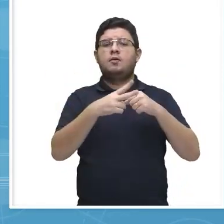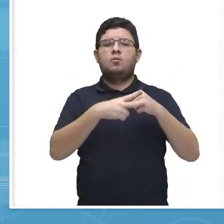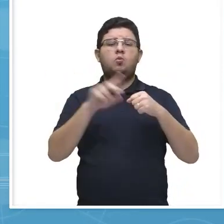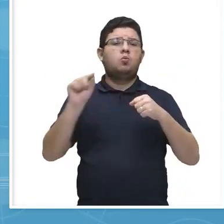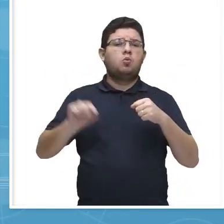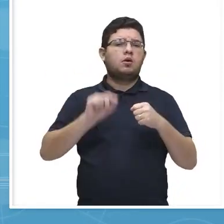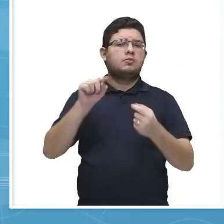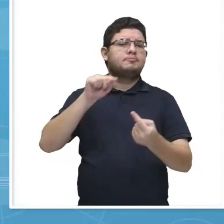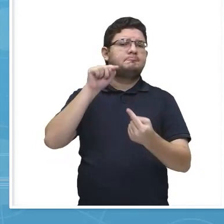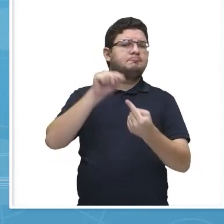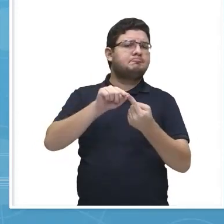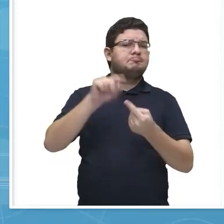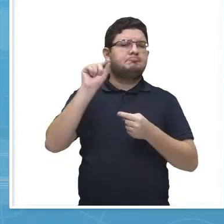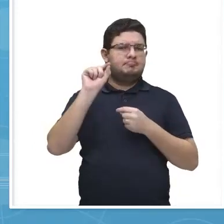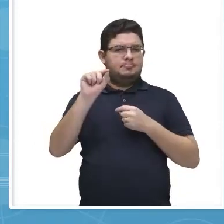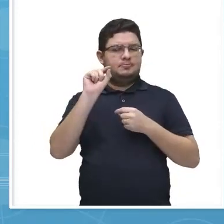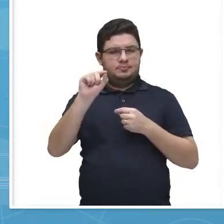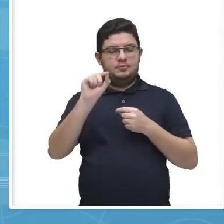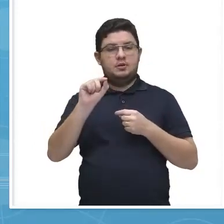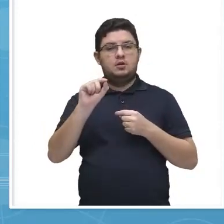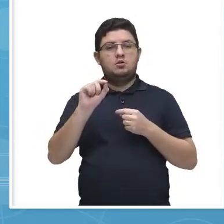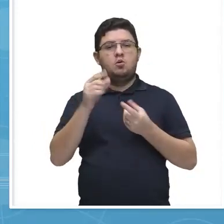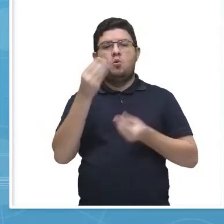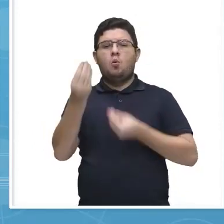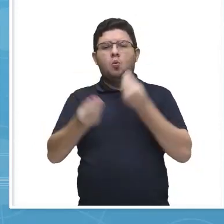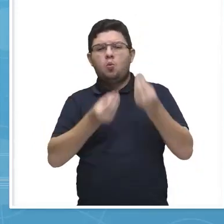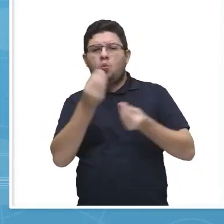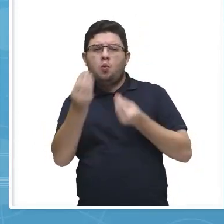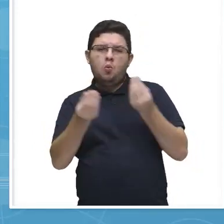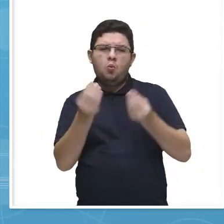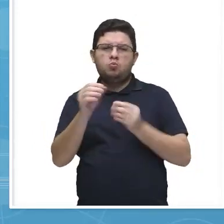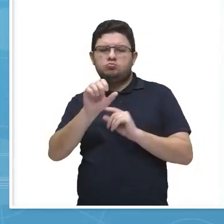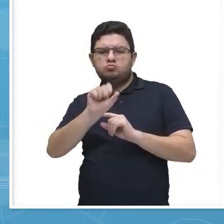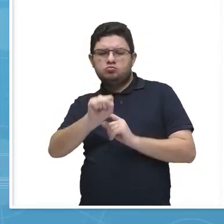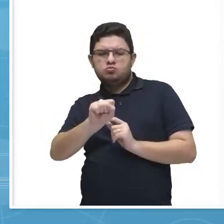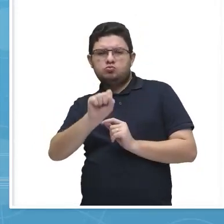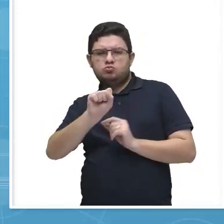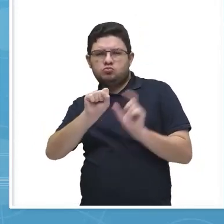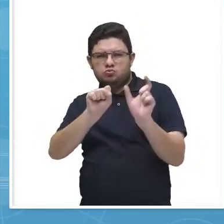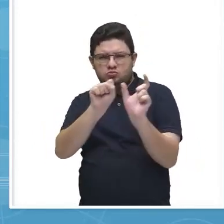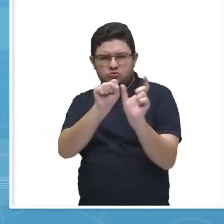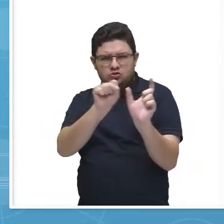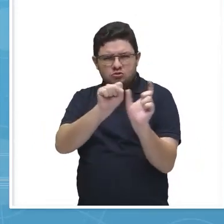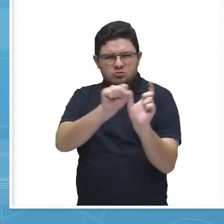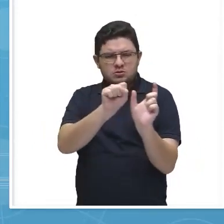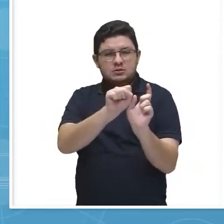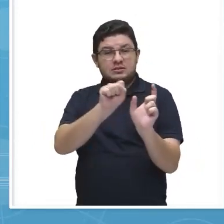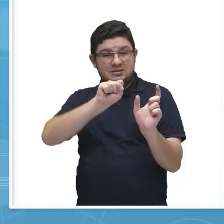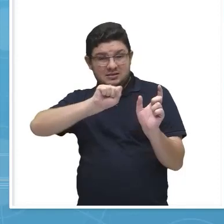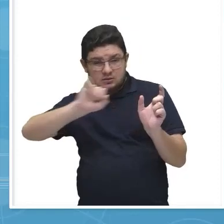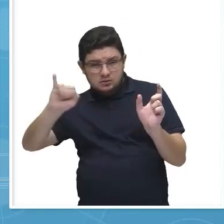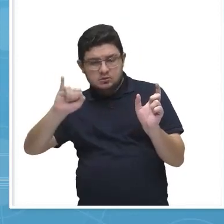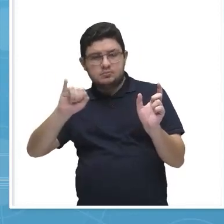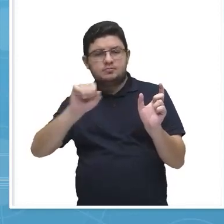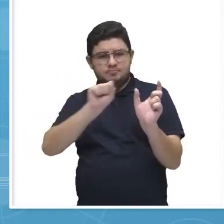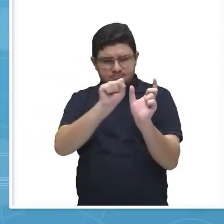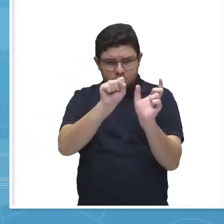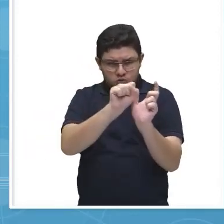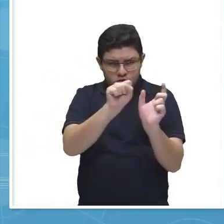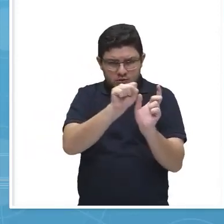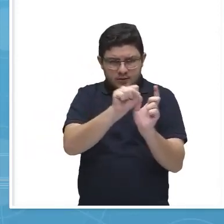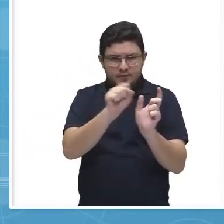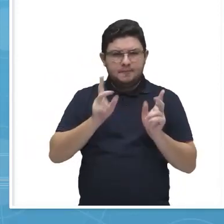condições, em que estado está o sujeito da oração. Se é um estado permanente, indica um estado permanente